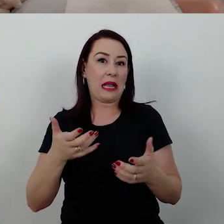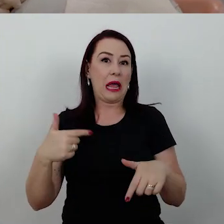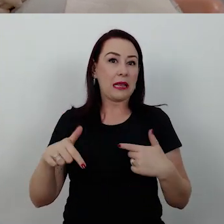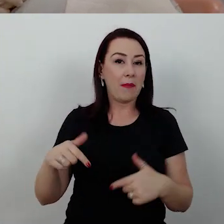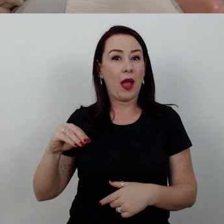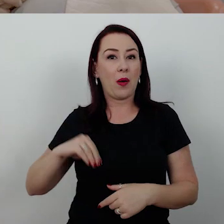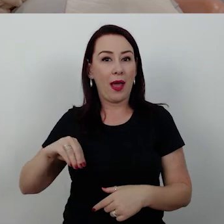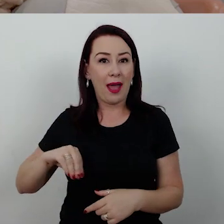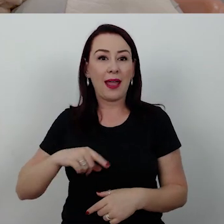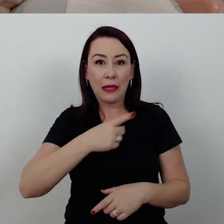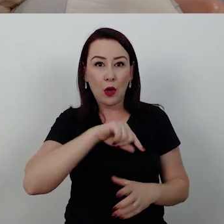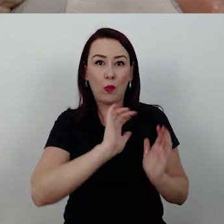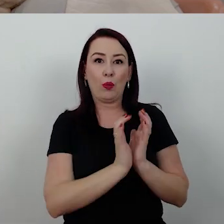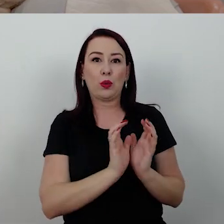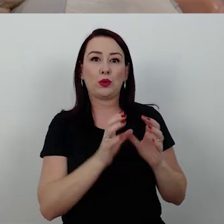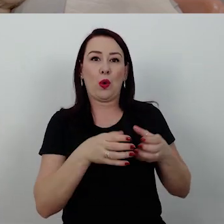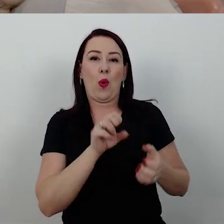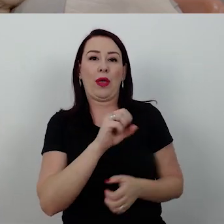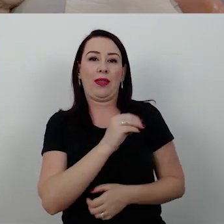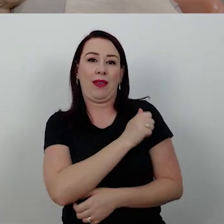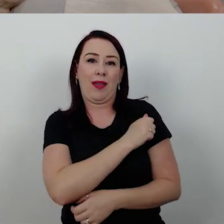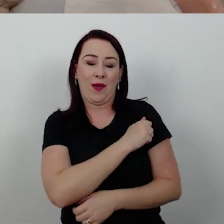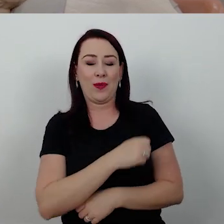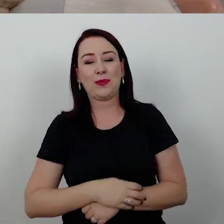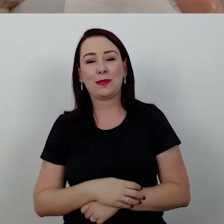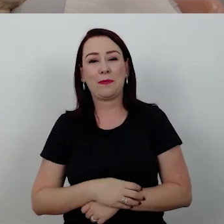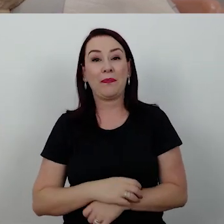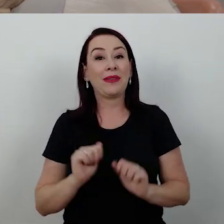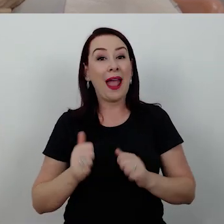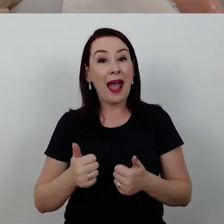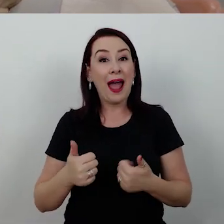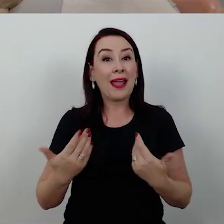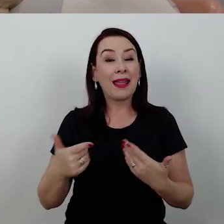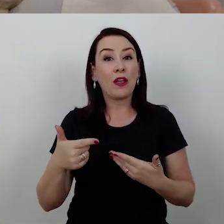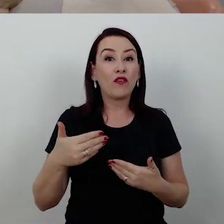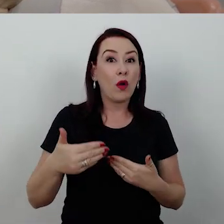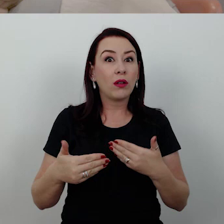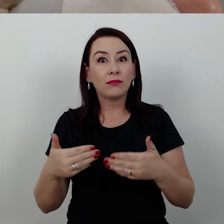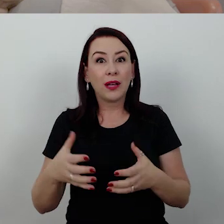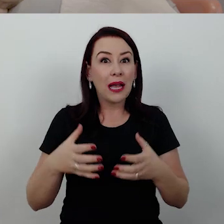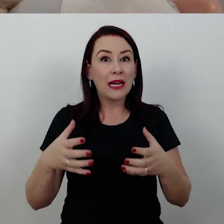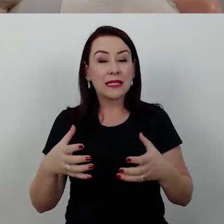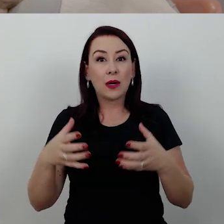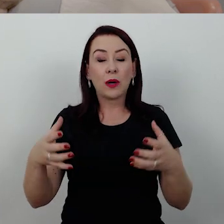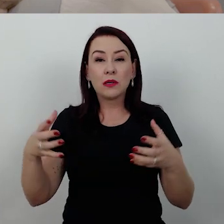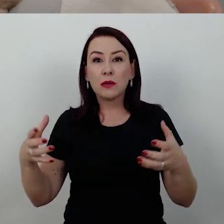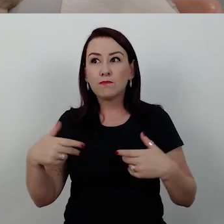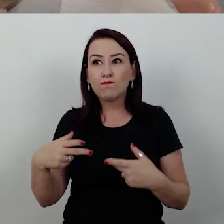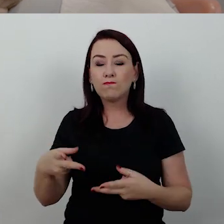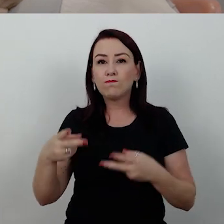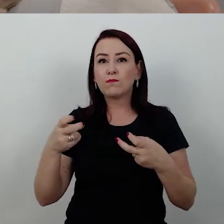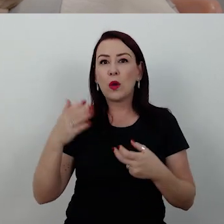renda para os jovens do Queiro. Né? E aí isso foi crescendo, e eu fui entendendo que a Film Commission tinha